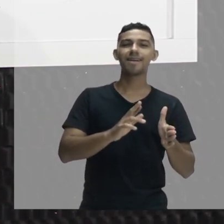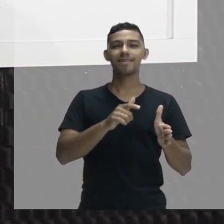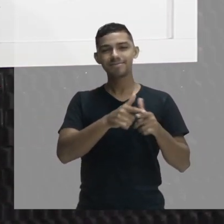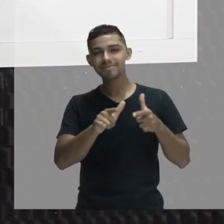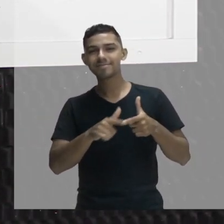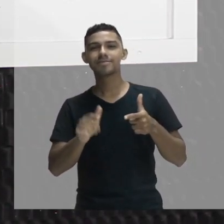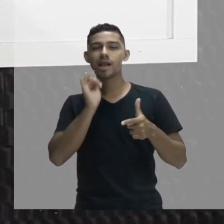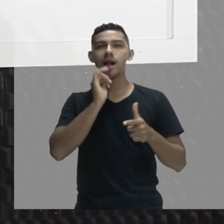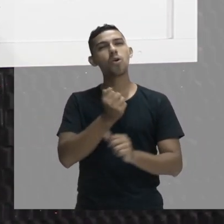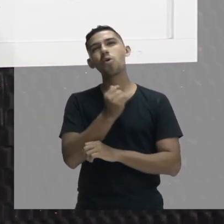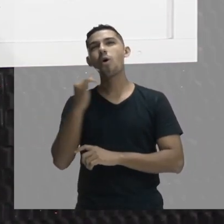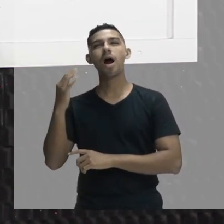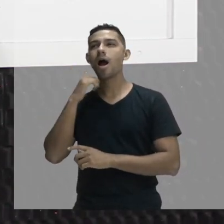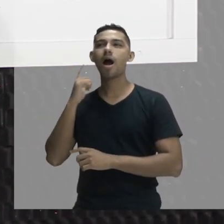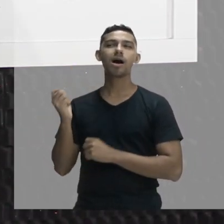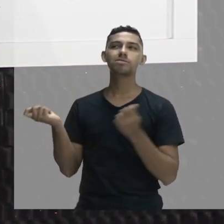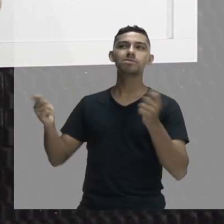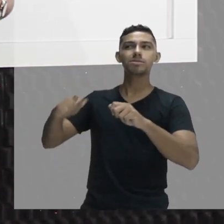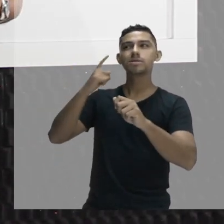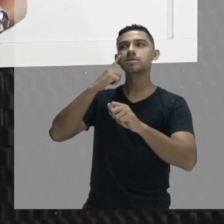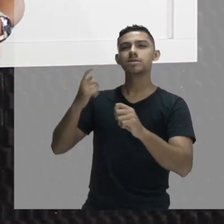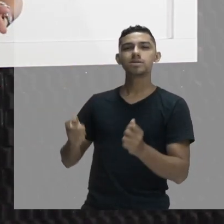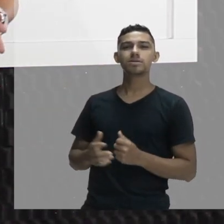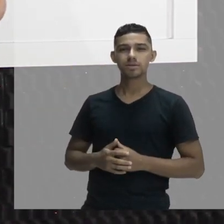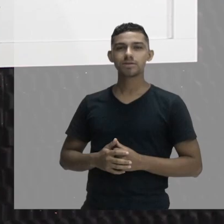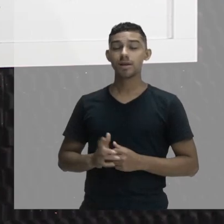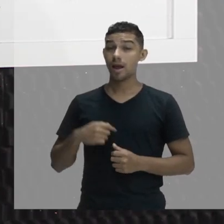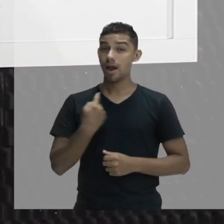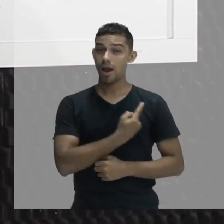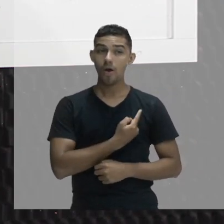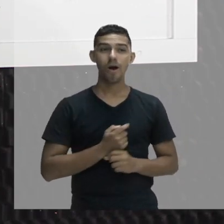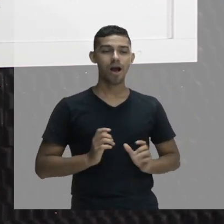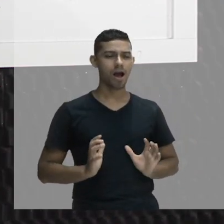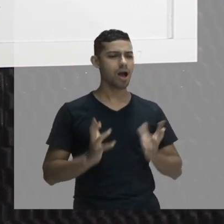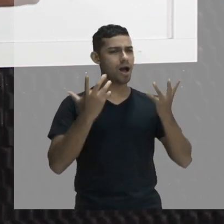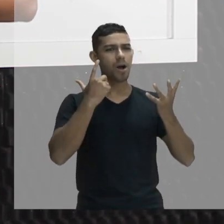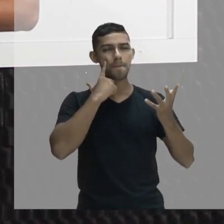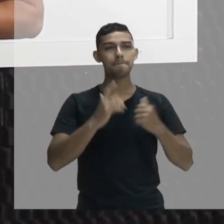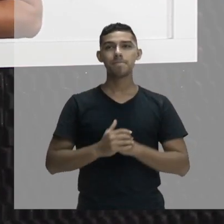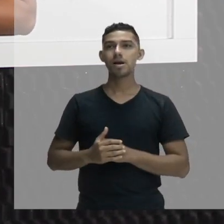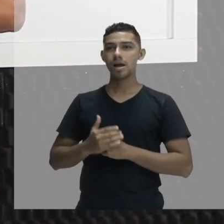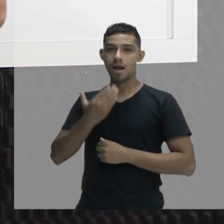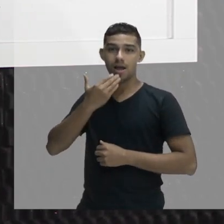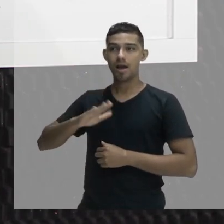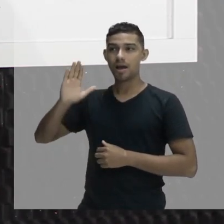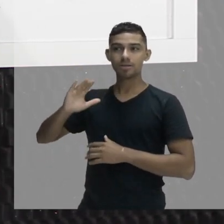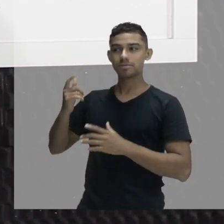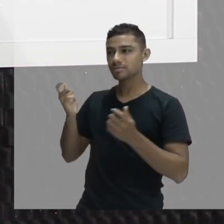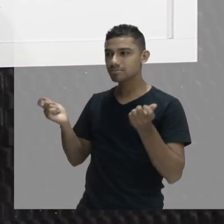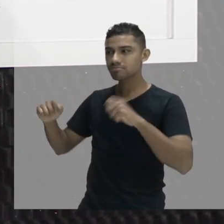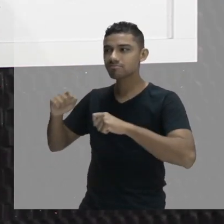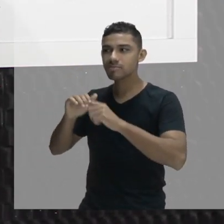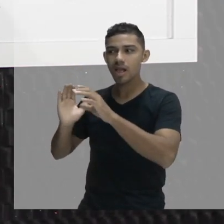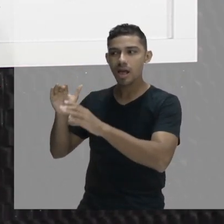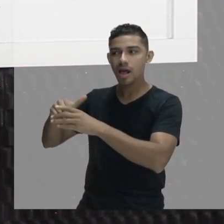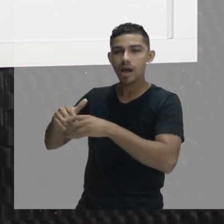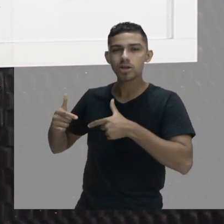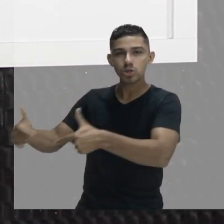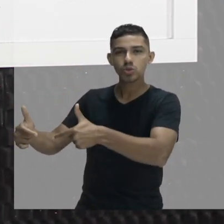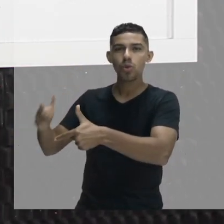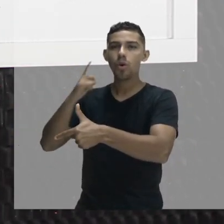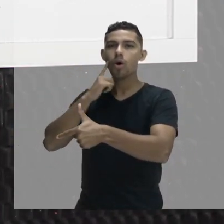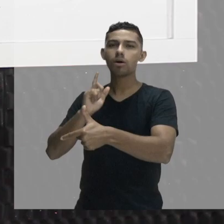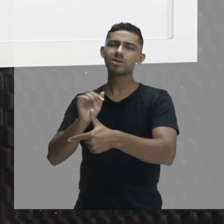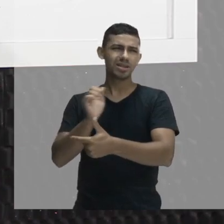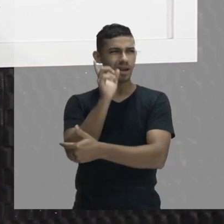Certo? Quantos resultados possíveis, por exemplo, pode acontecer no jogo da Mega Sena? Por isso que é difícil você